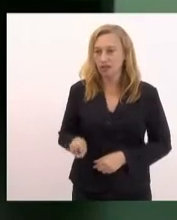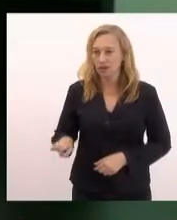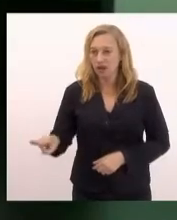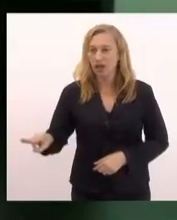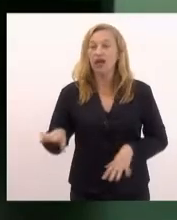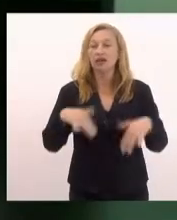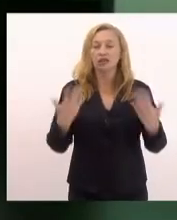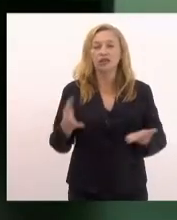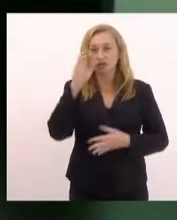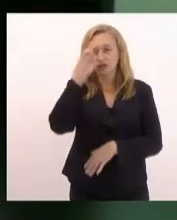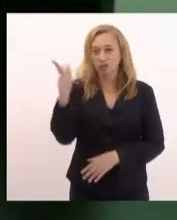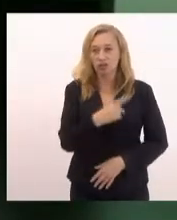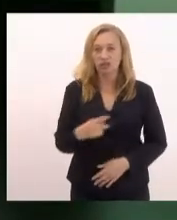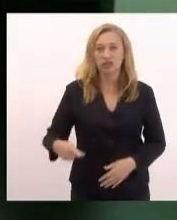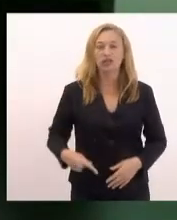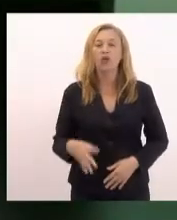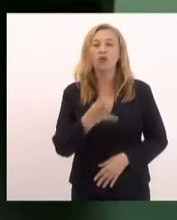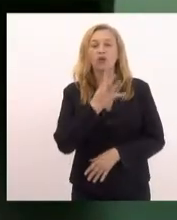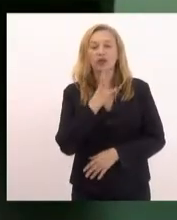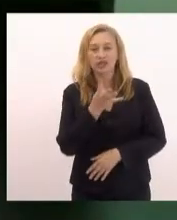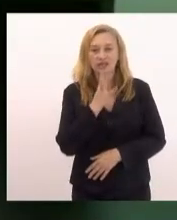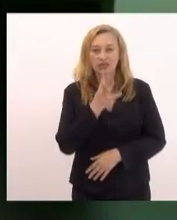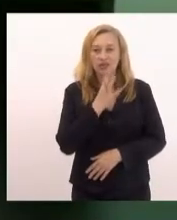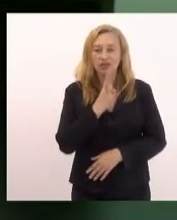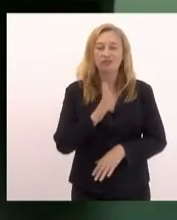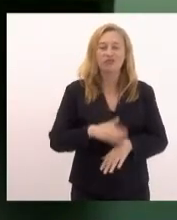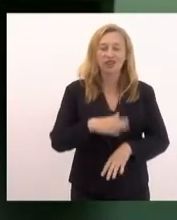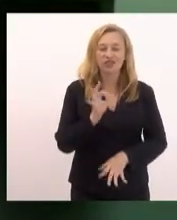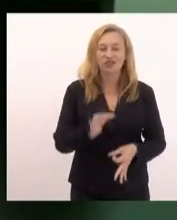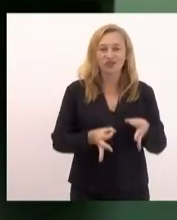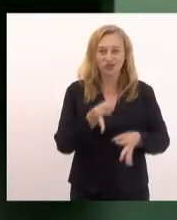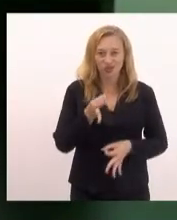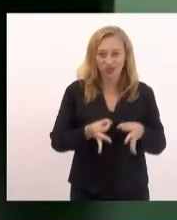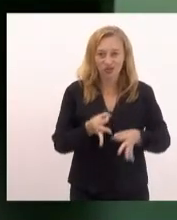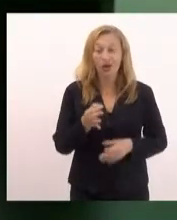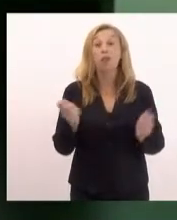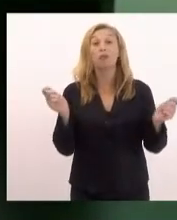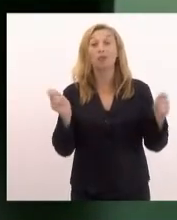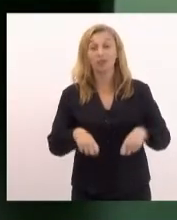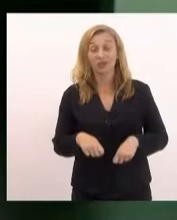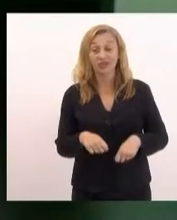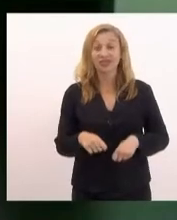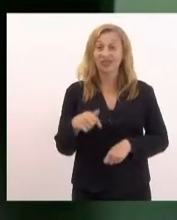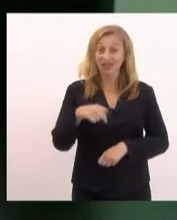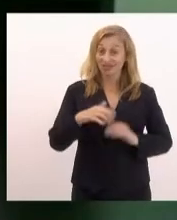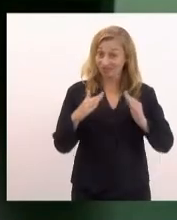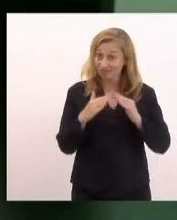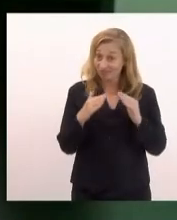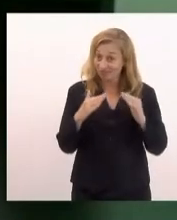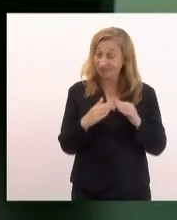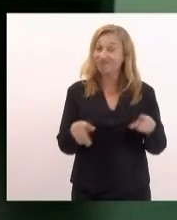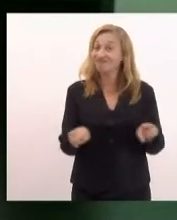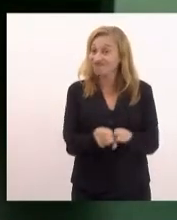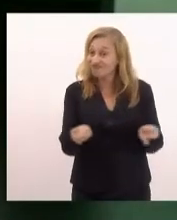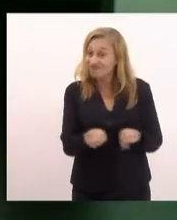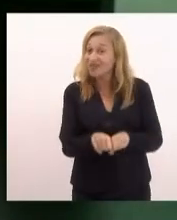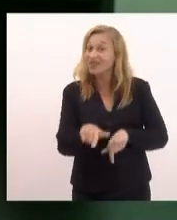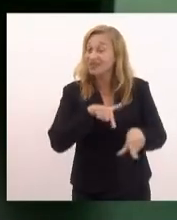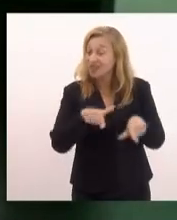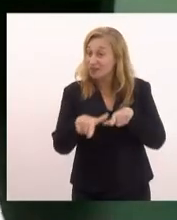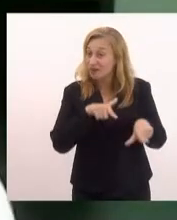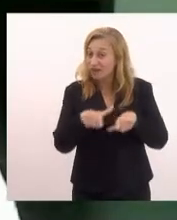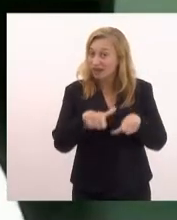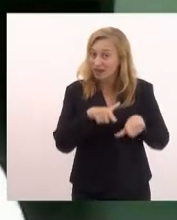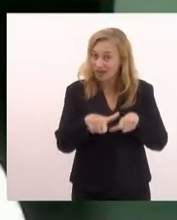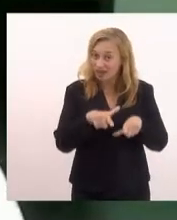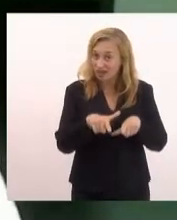Então, senhor presidente, é um reconhecimento mais que justo. É a possibilidade dessa casa também trabalhar